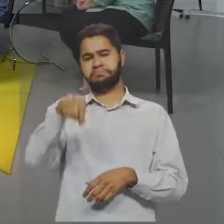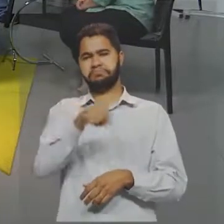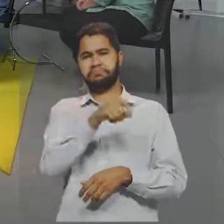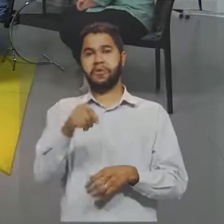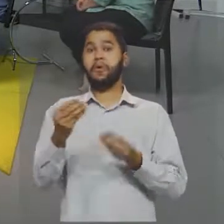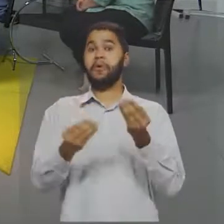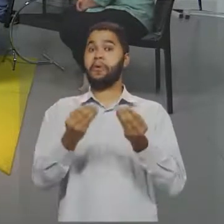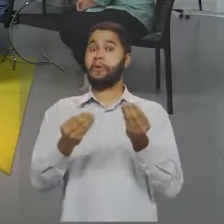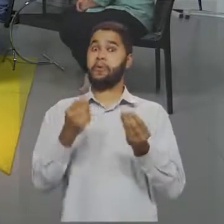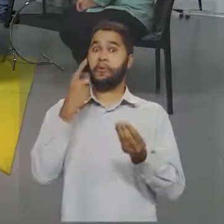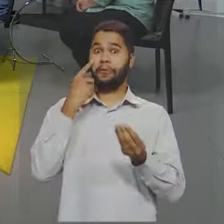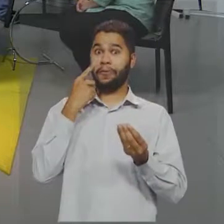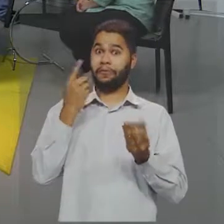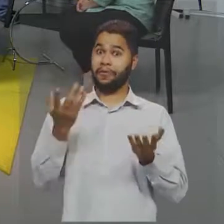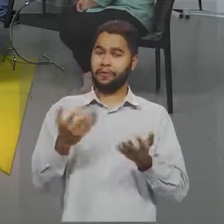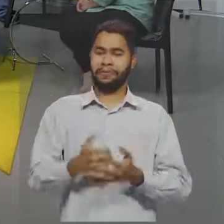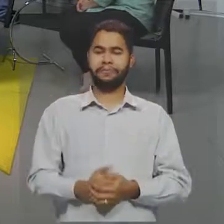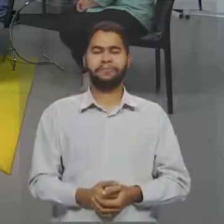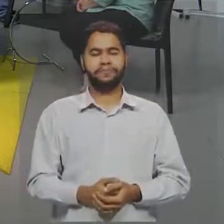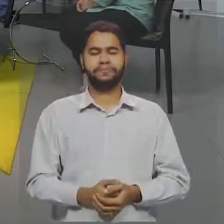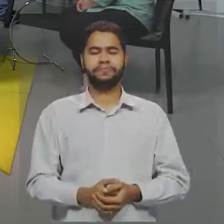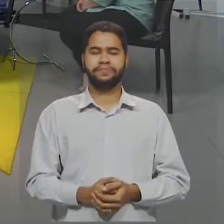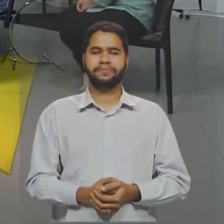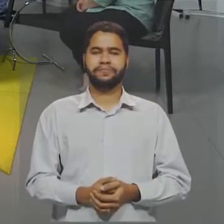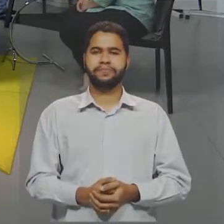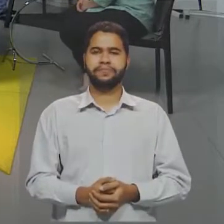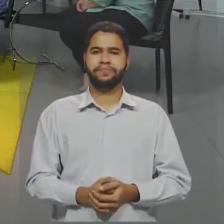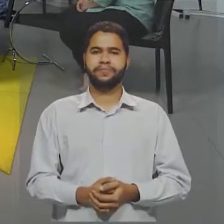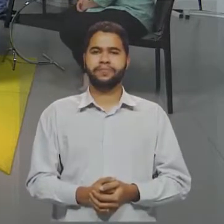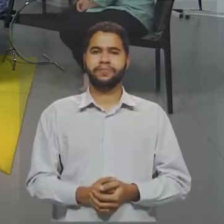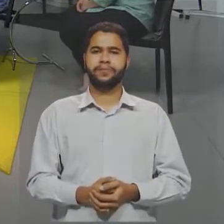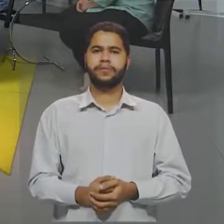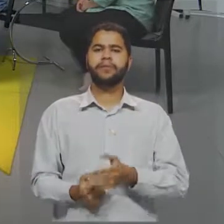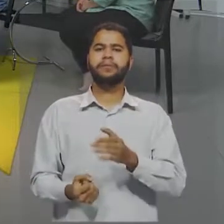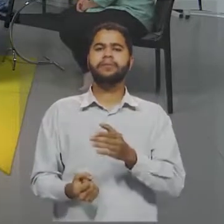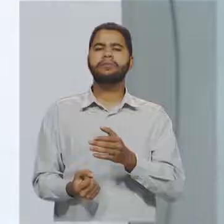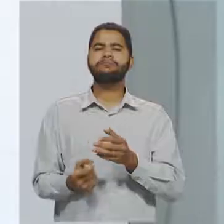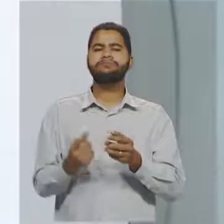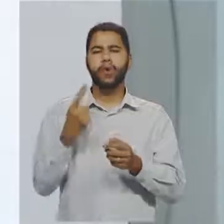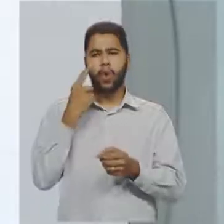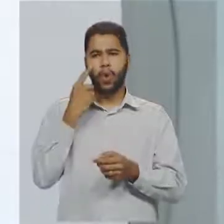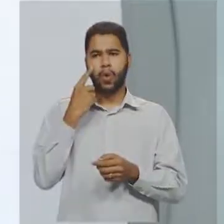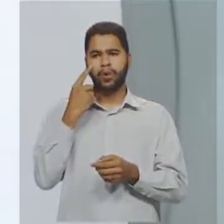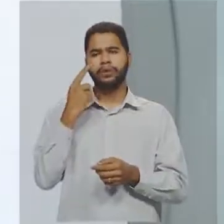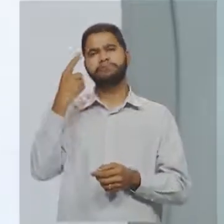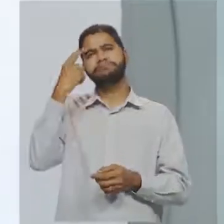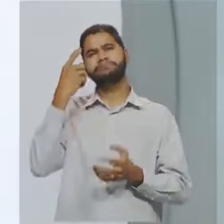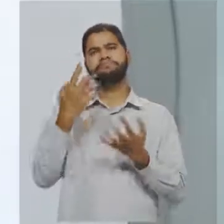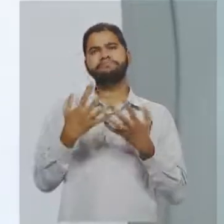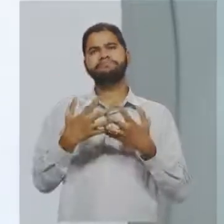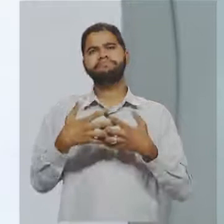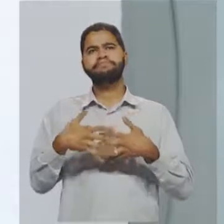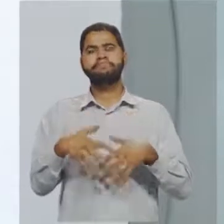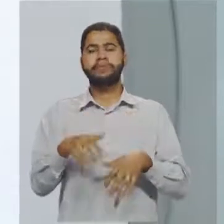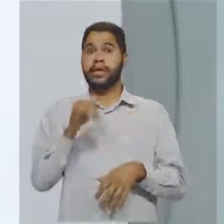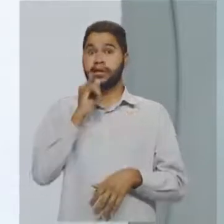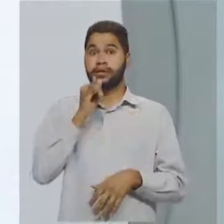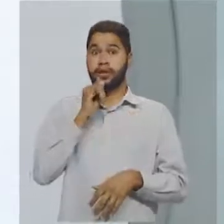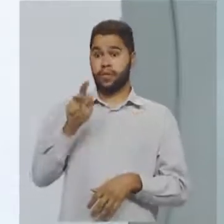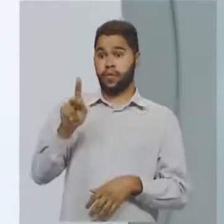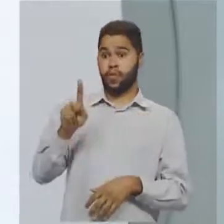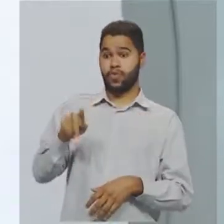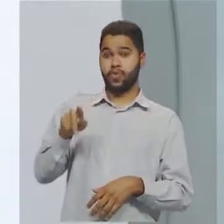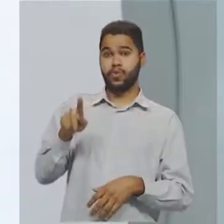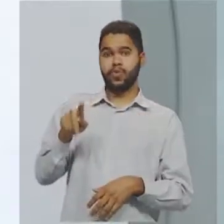vai ficar isso aqui, né, esse desenho. Bem, eu vou criar uma situação. Então, vamos pensar em a questão de nota, né?